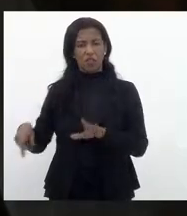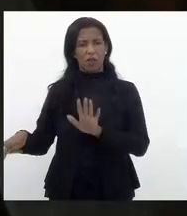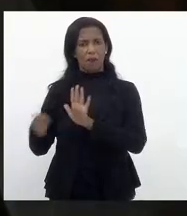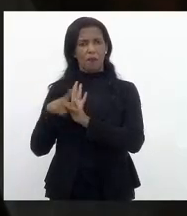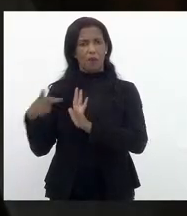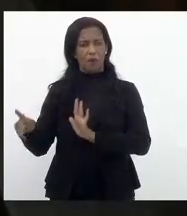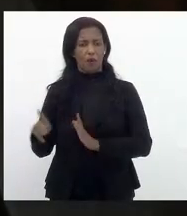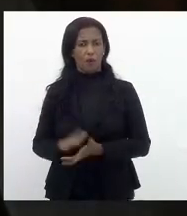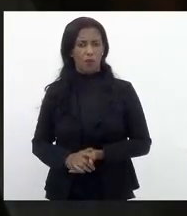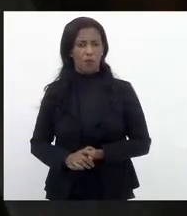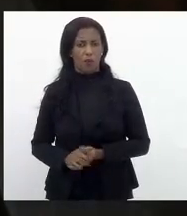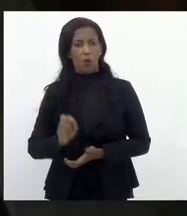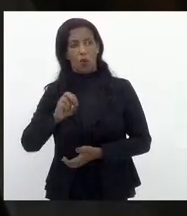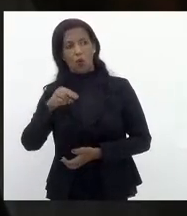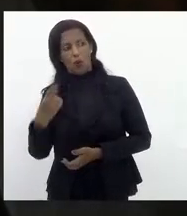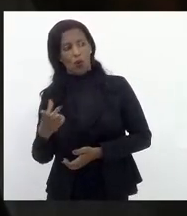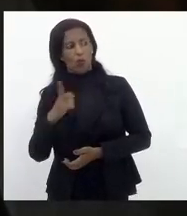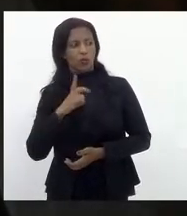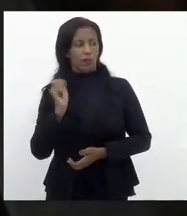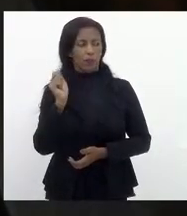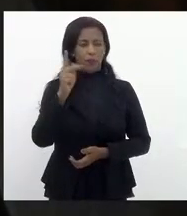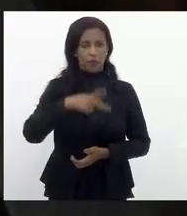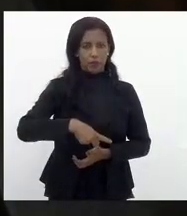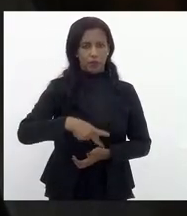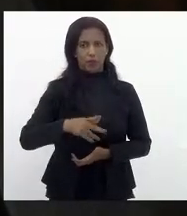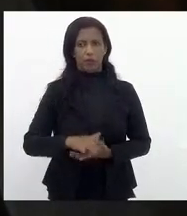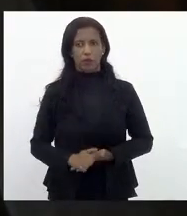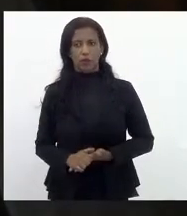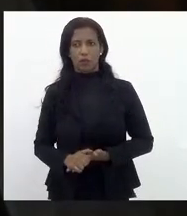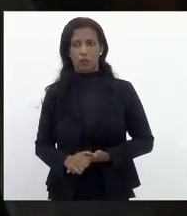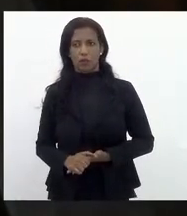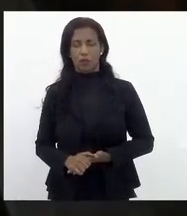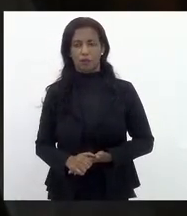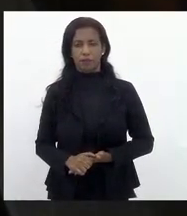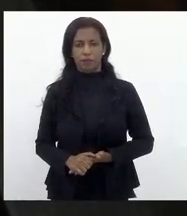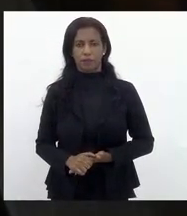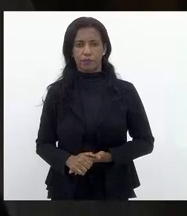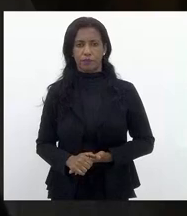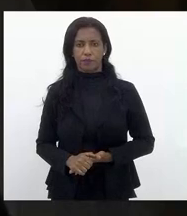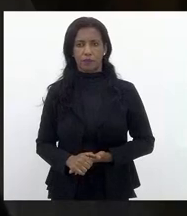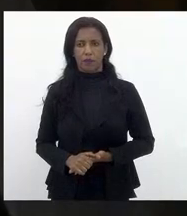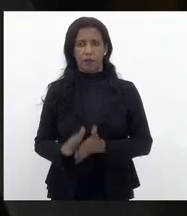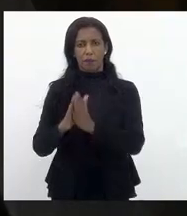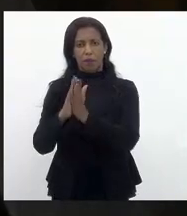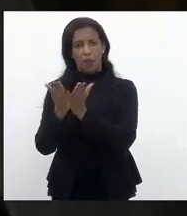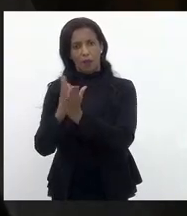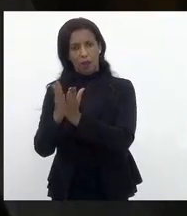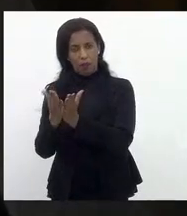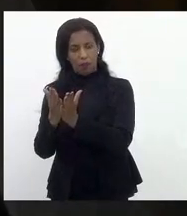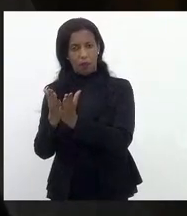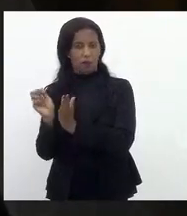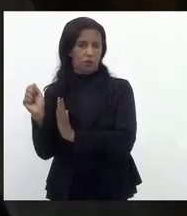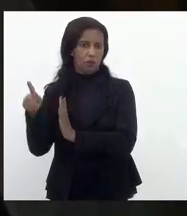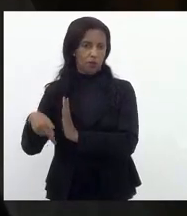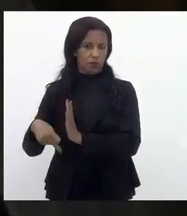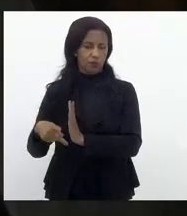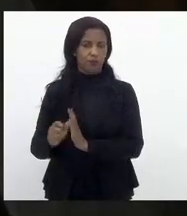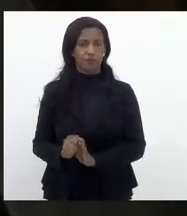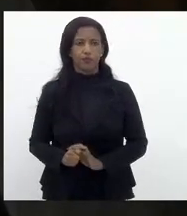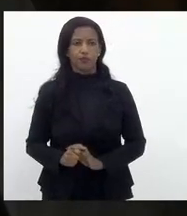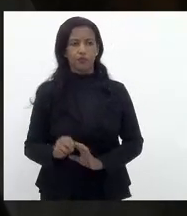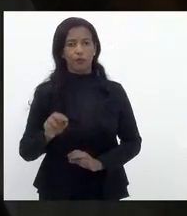próprio ou eles tenha aposentadoria pela sua carteira de aposentadoria